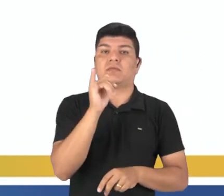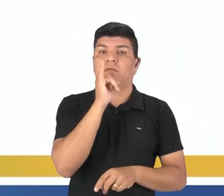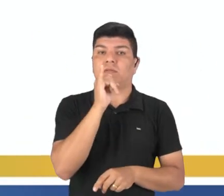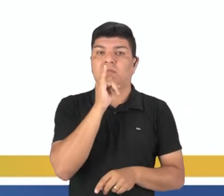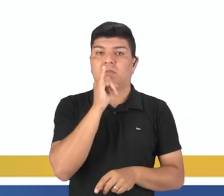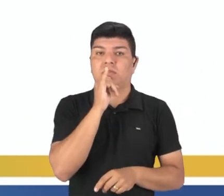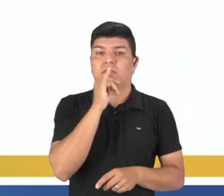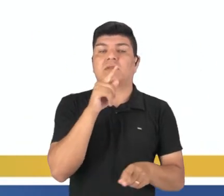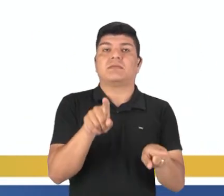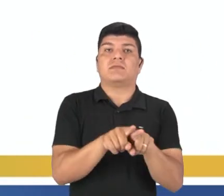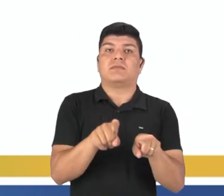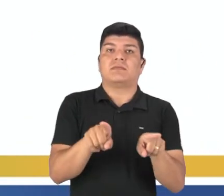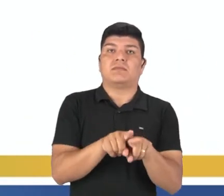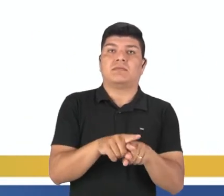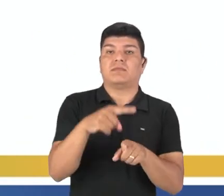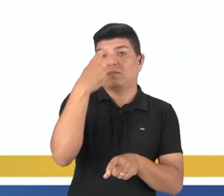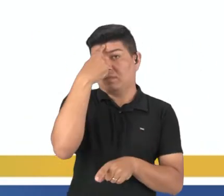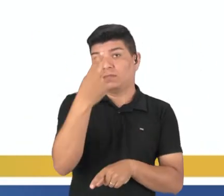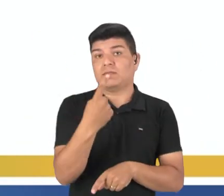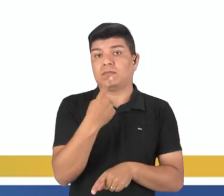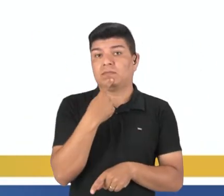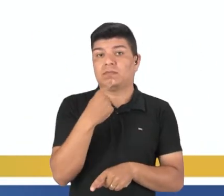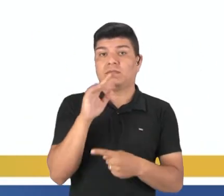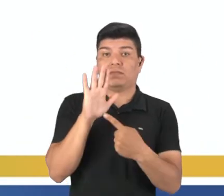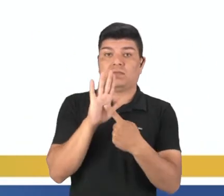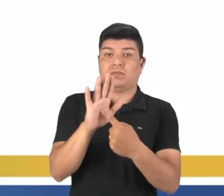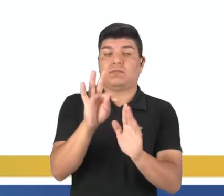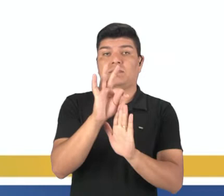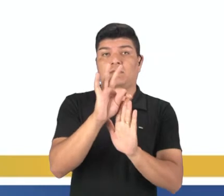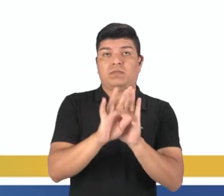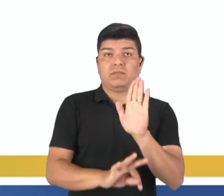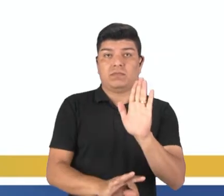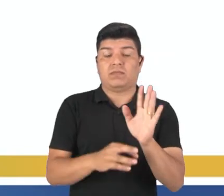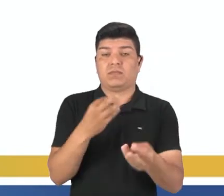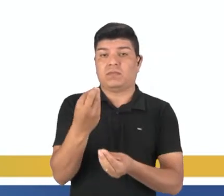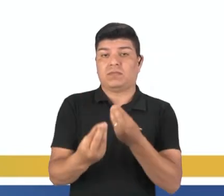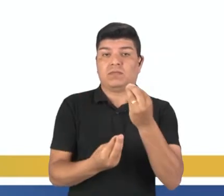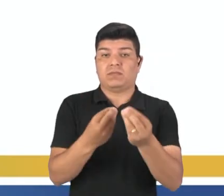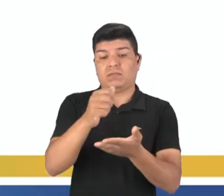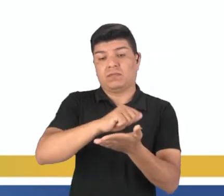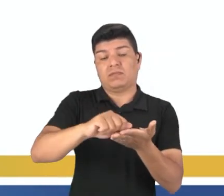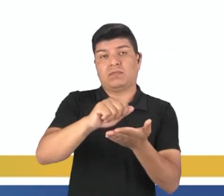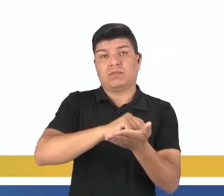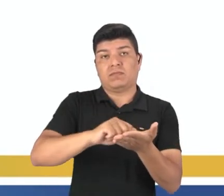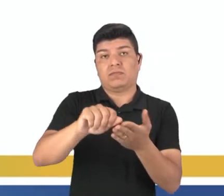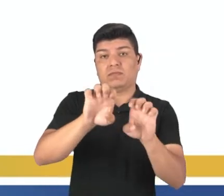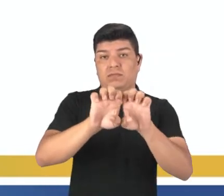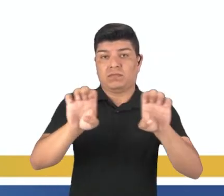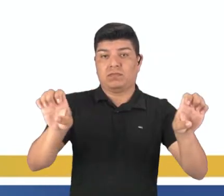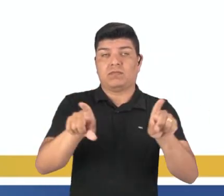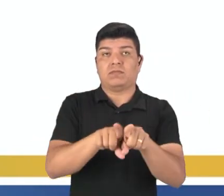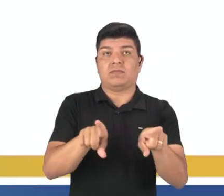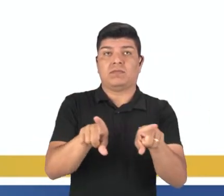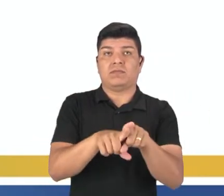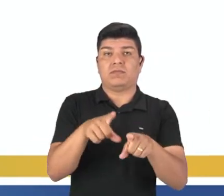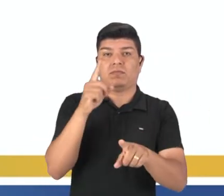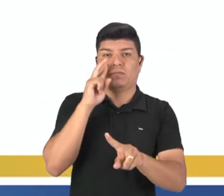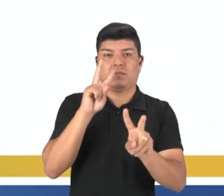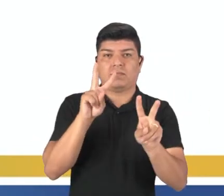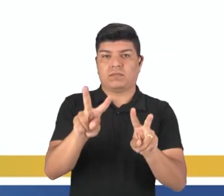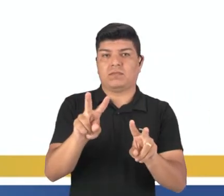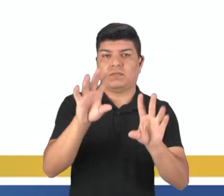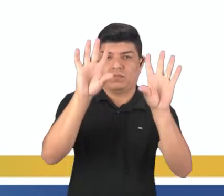outros exemplos tipográficos por exemplo as imagens que esse texto apresenta a forma com que ele está escrito ou estruturado então